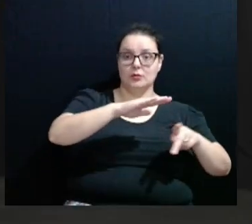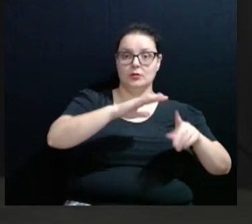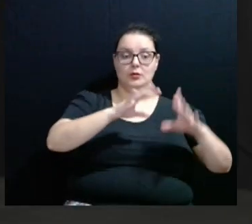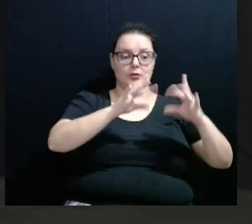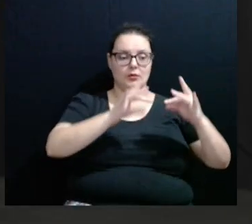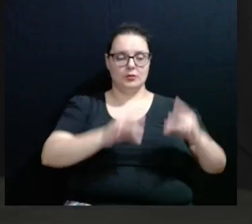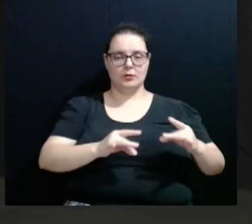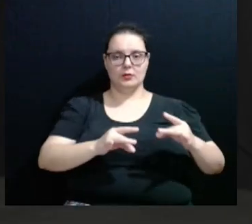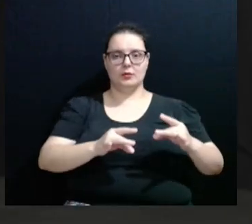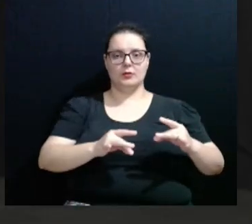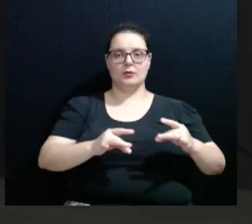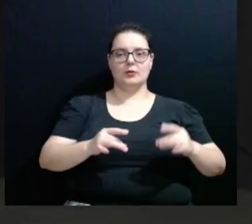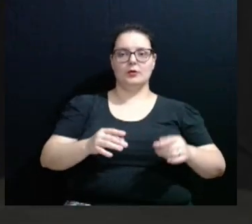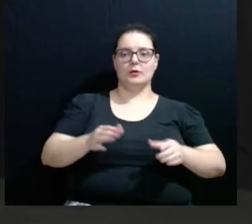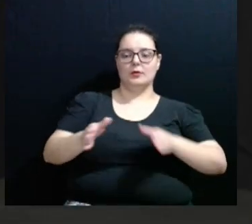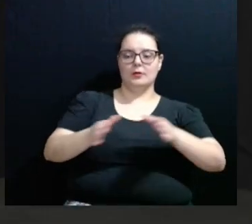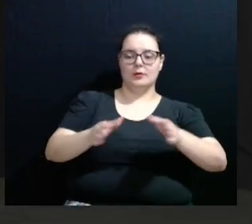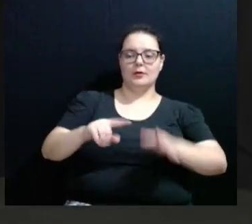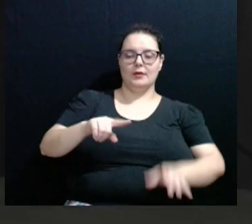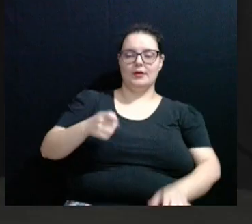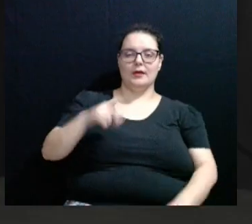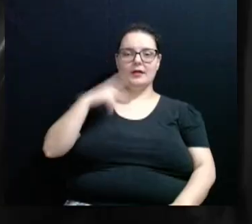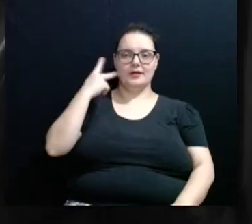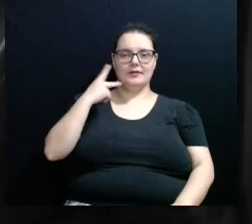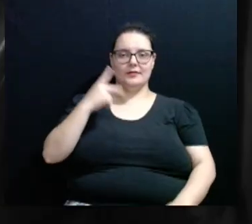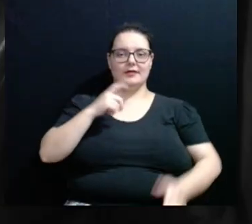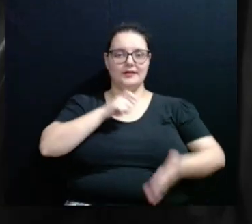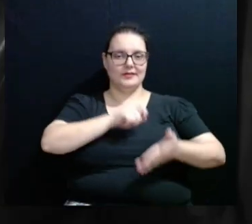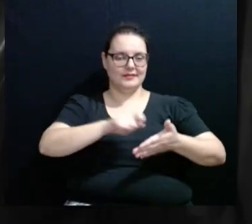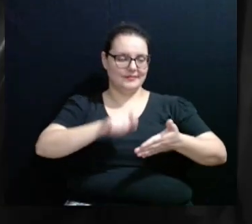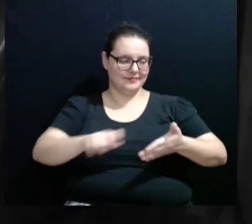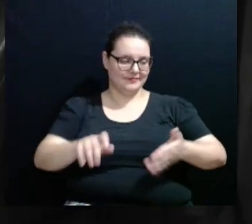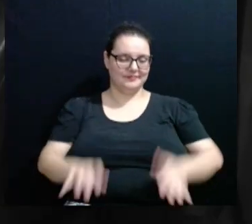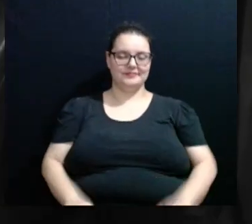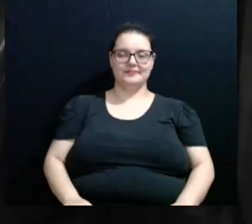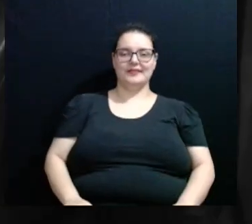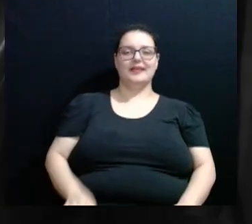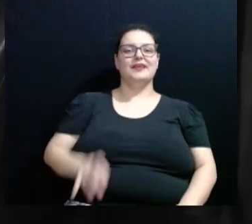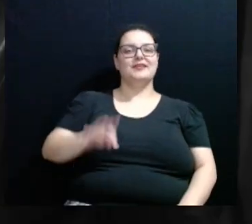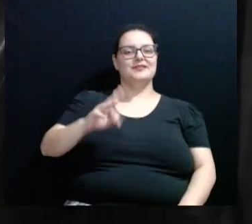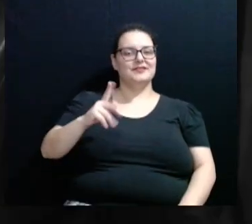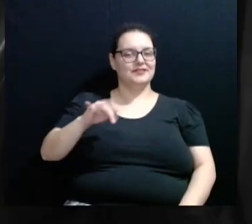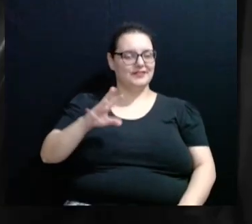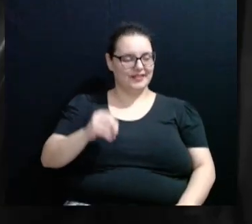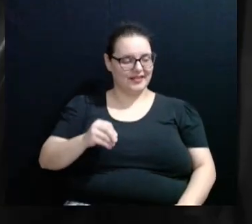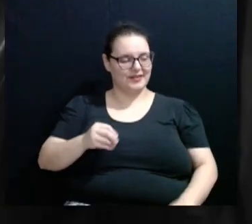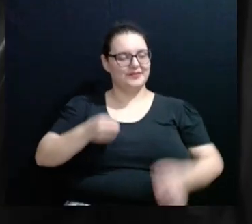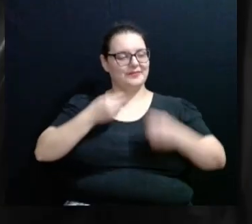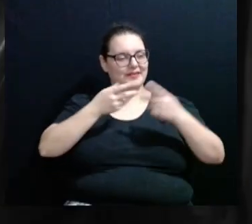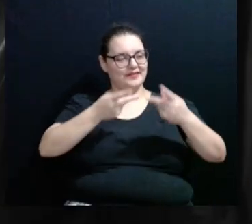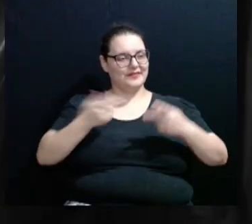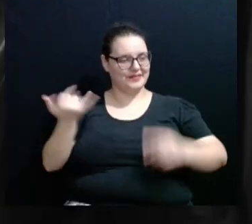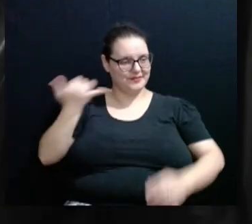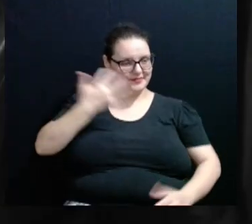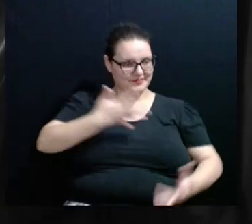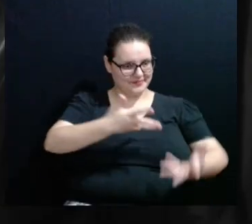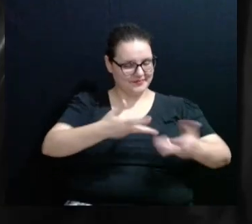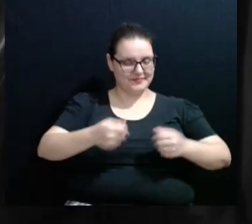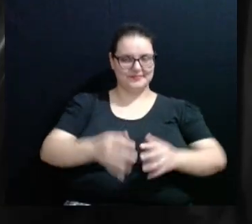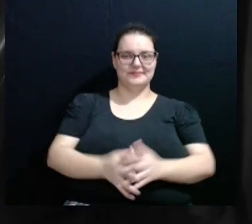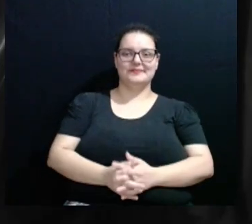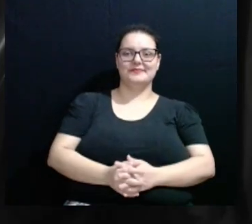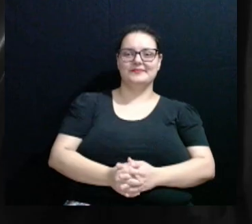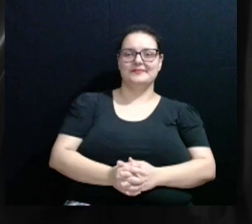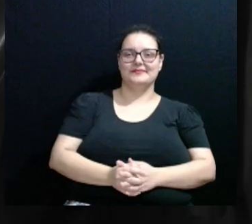detalhe temporada ex-vereadores. Thiago Ferrari, seja bem-vindo. Eu também já o convido a fazer a sua audiodescrição. Em